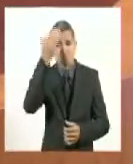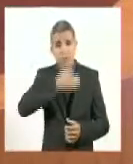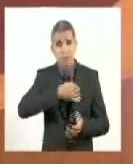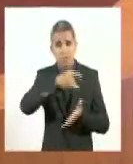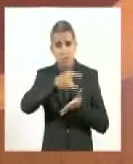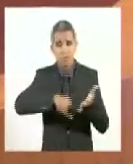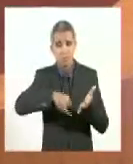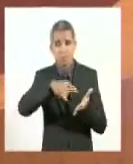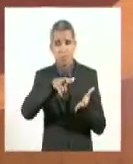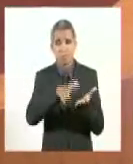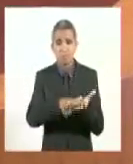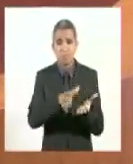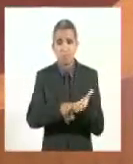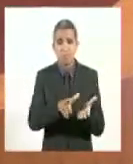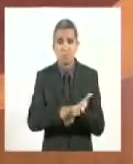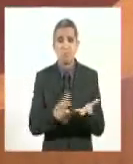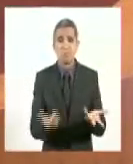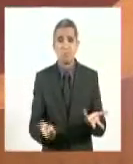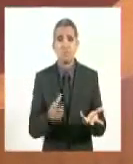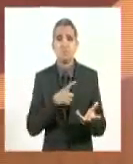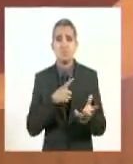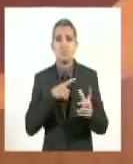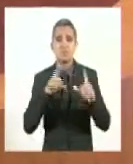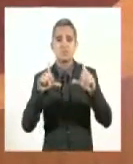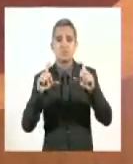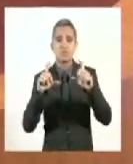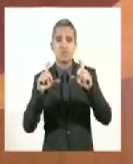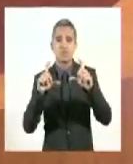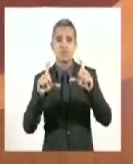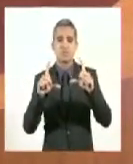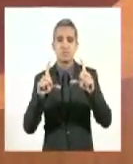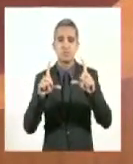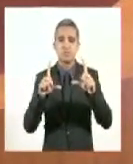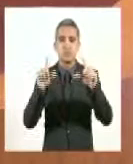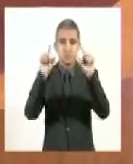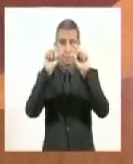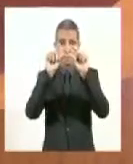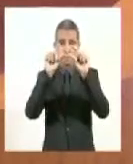eles mostram de um blog, a matéria bota um prefixo e lá tem outro.